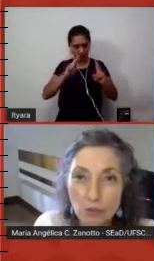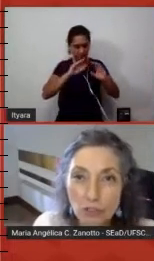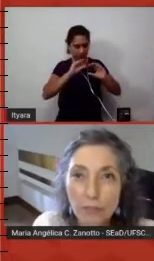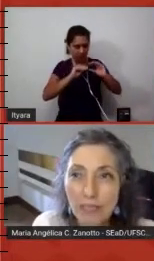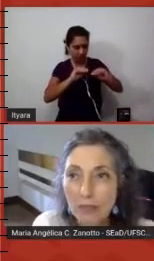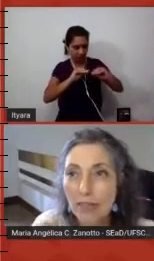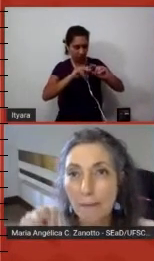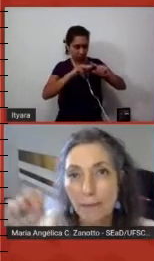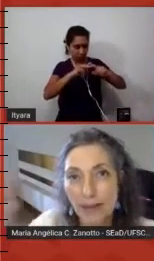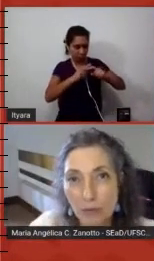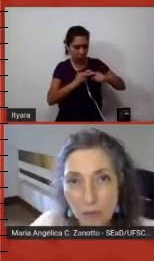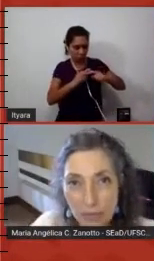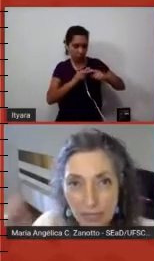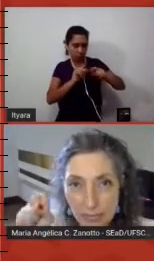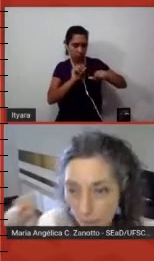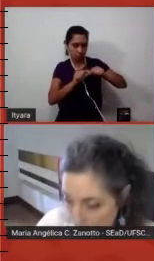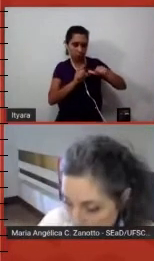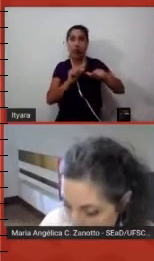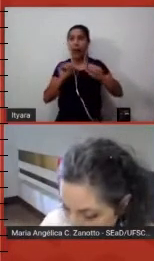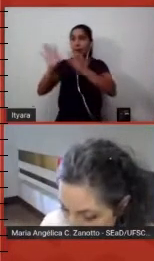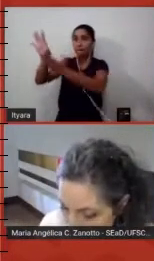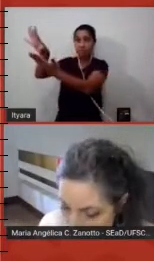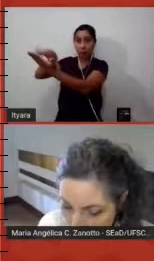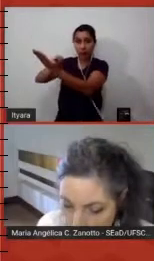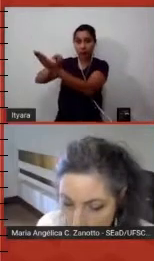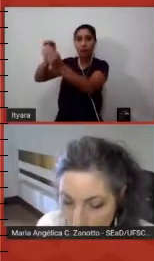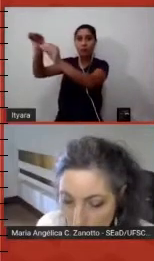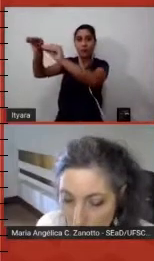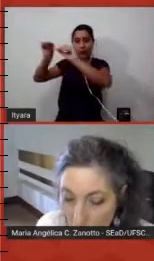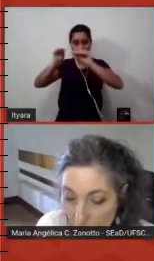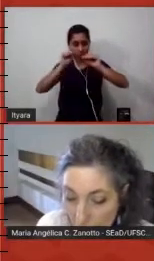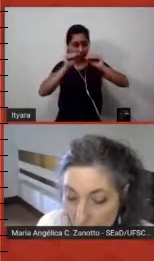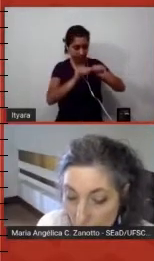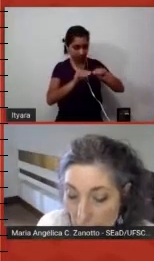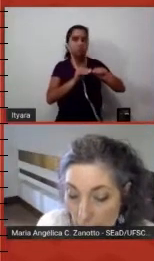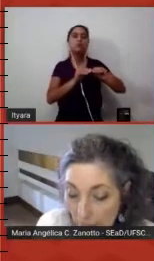um ajuste, mesmo que ele pegue um modelo, né?